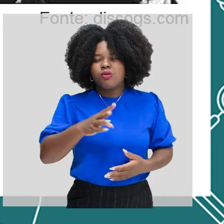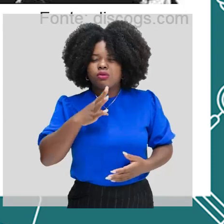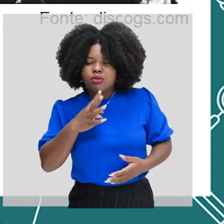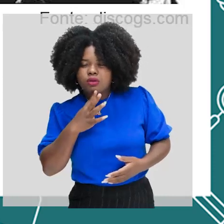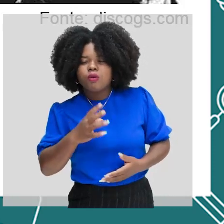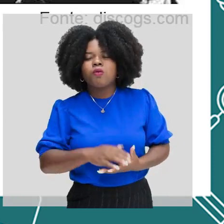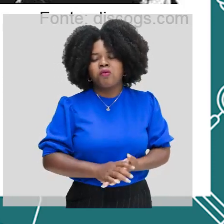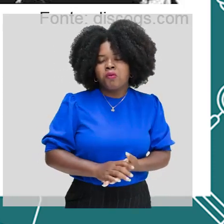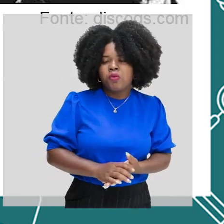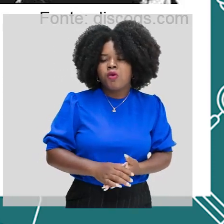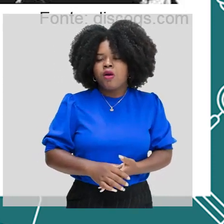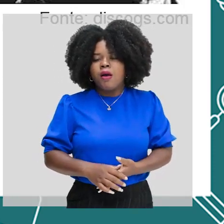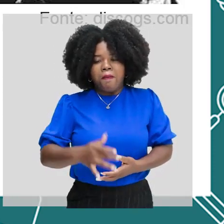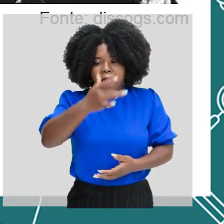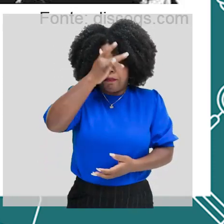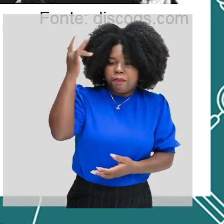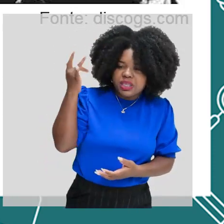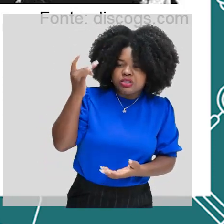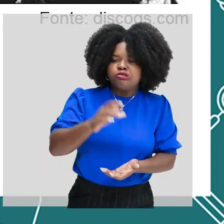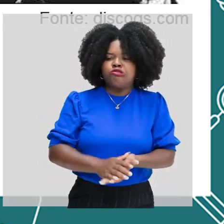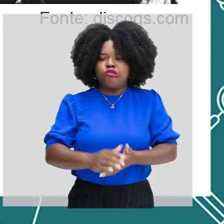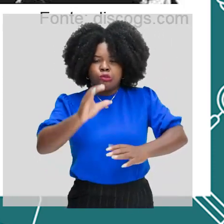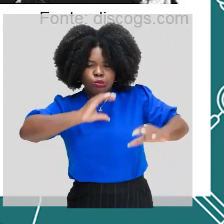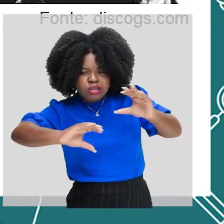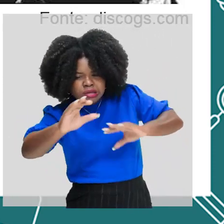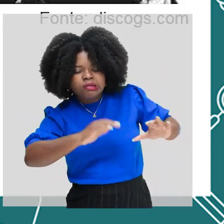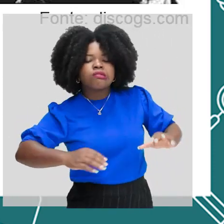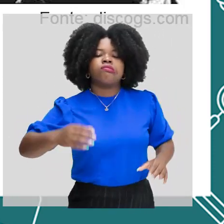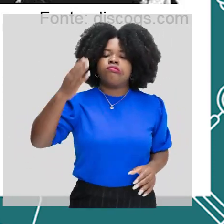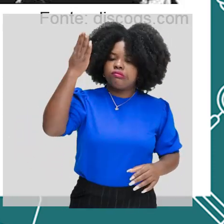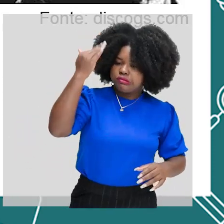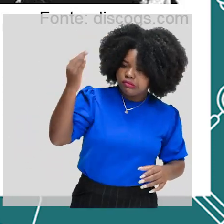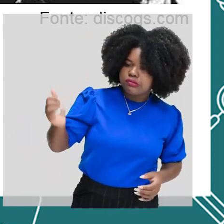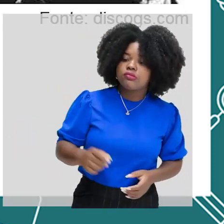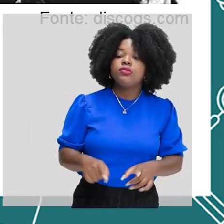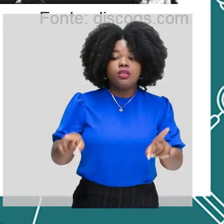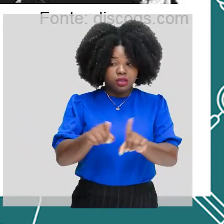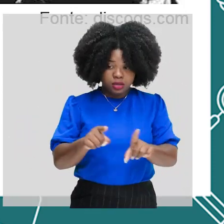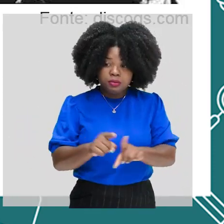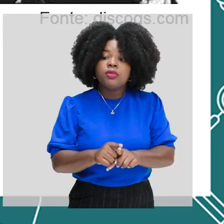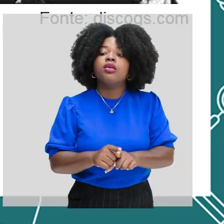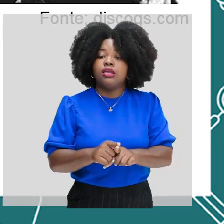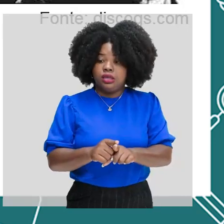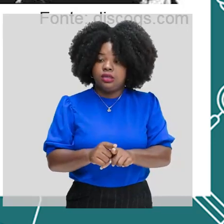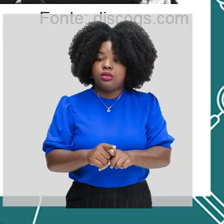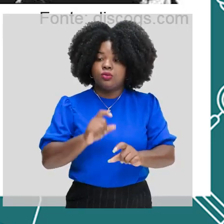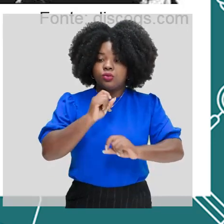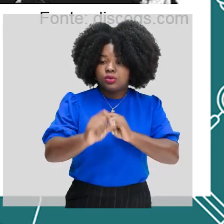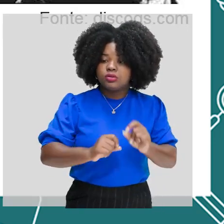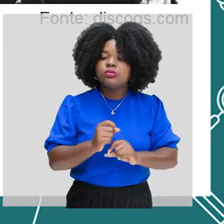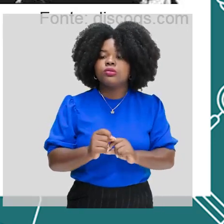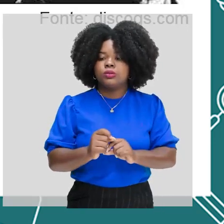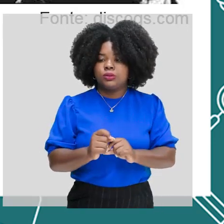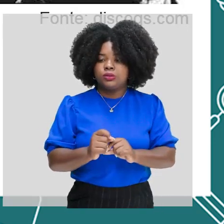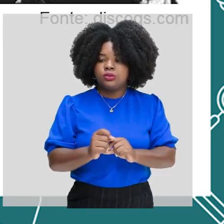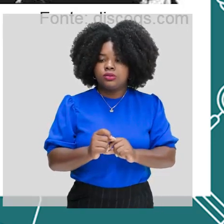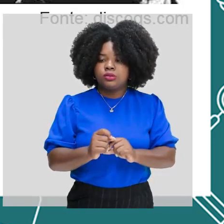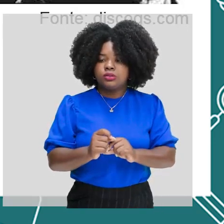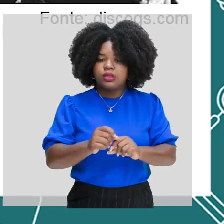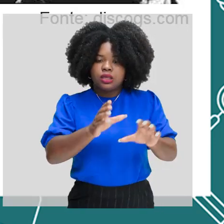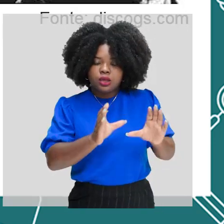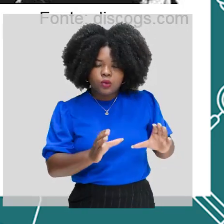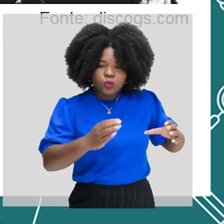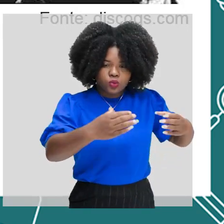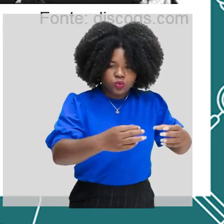como artista solo, ele também fez parte de uma banda, tá? E a banda, muitas vezes, ela não é citada, mas para quem